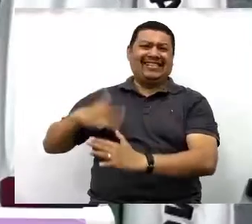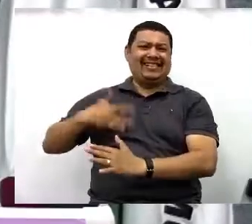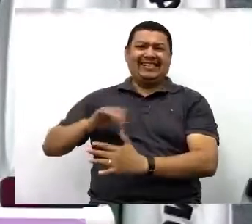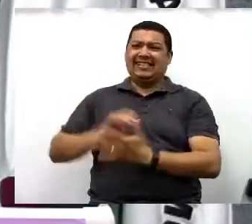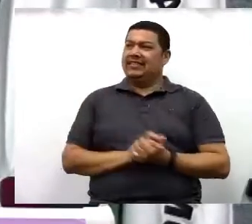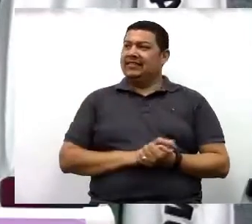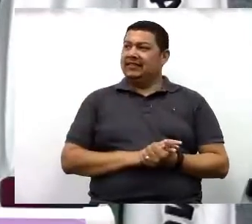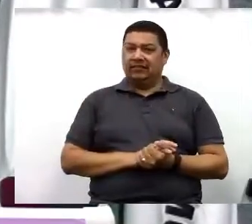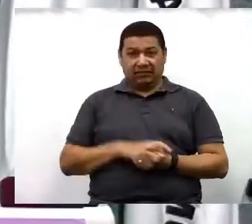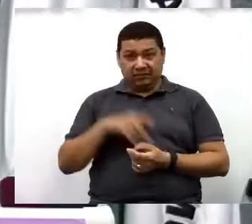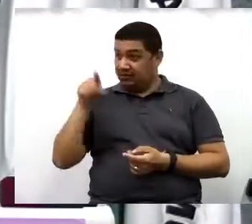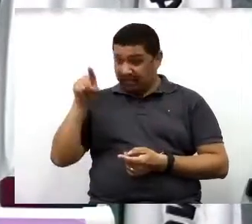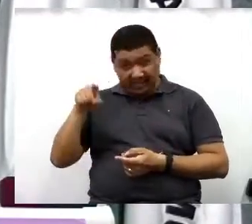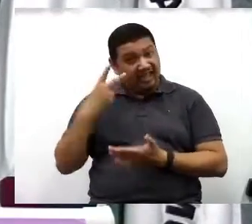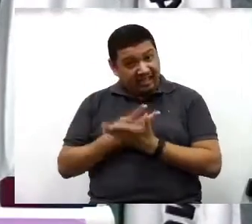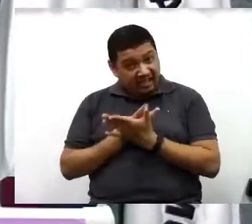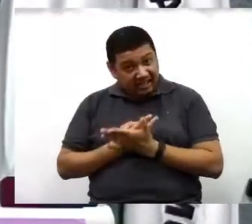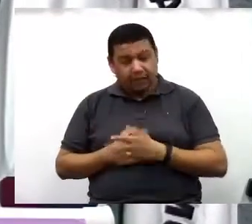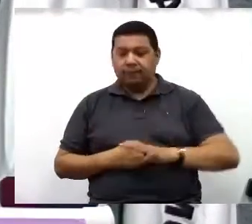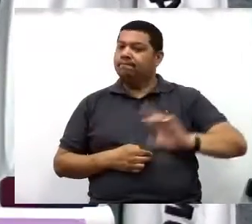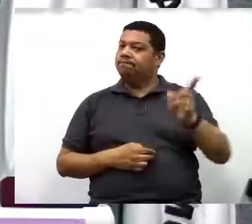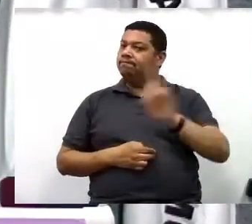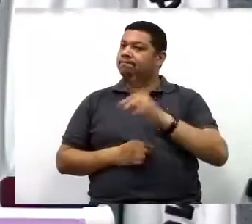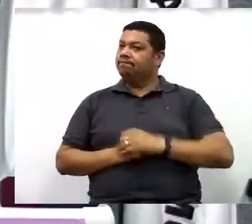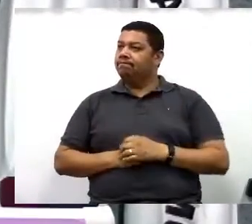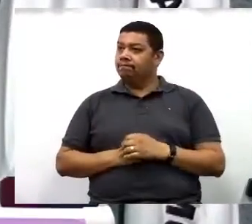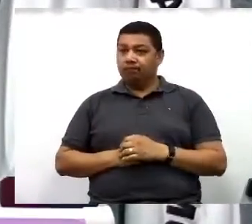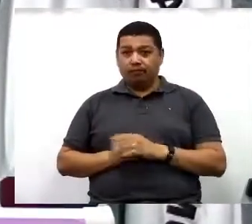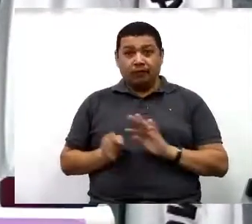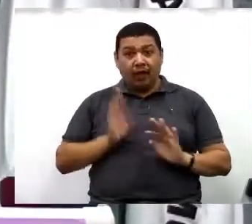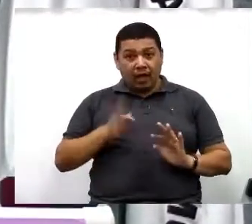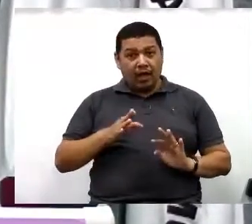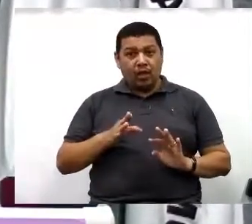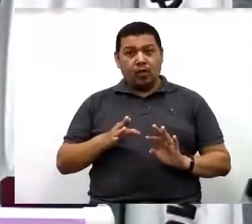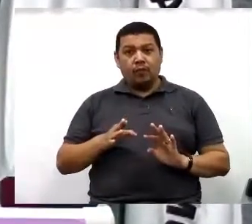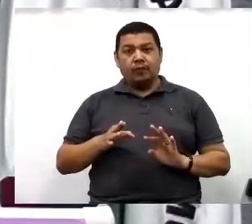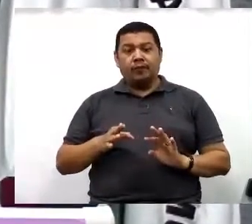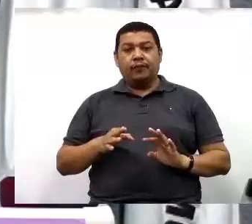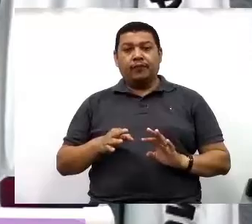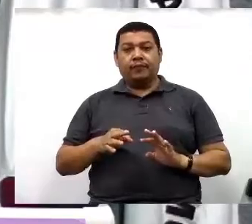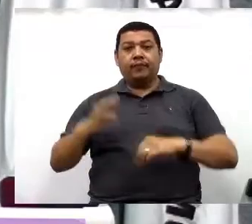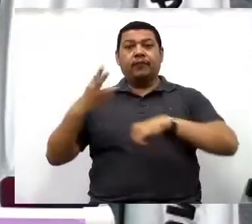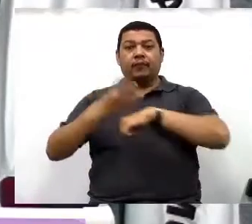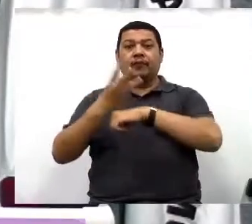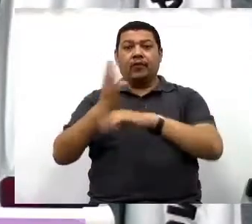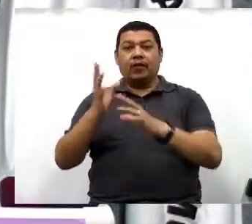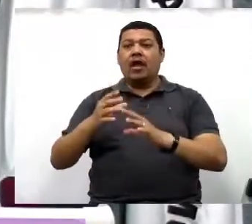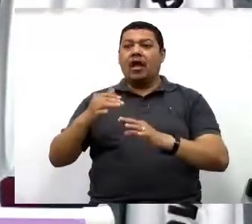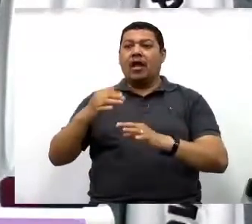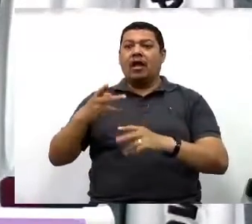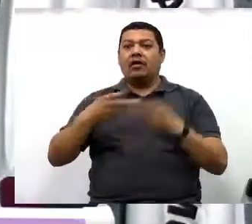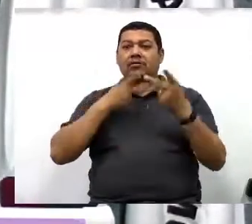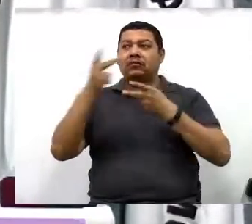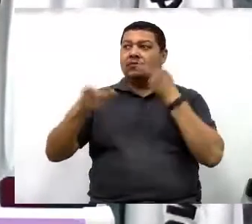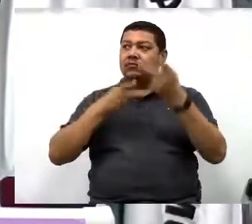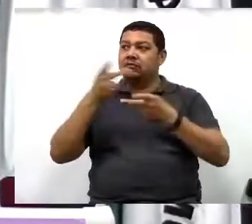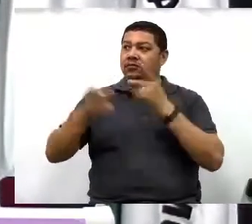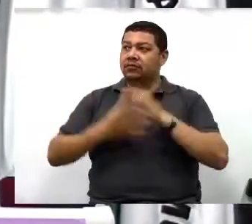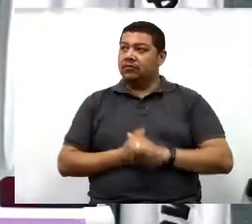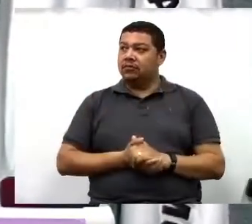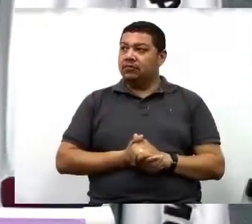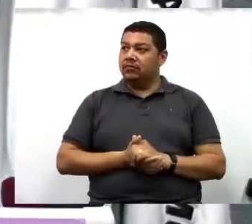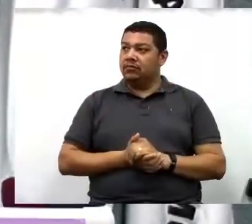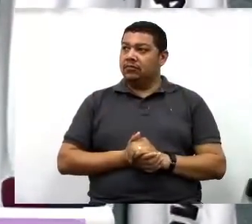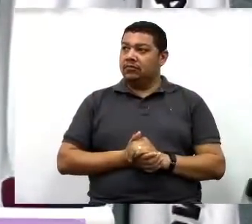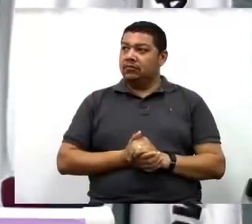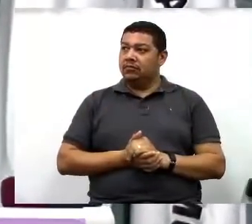E ele está errado? Não está. Eu gravei um áudio no grupo e falando: eu sinto vergonha de ser